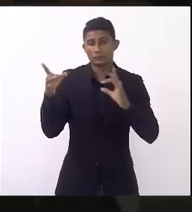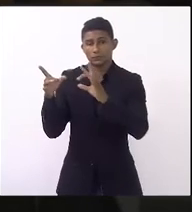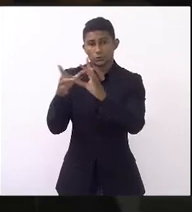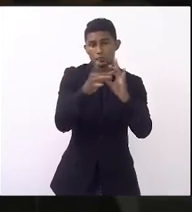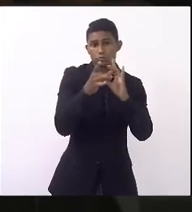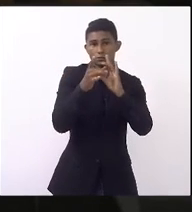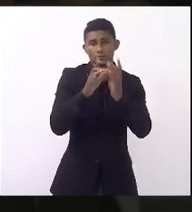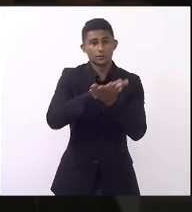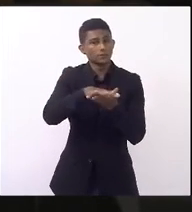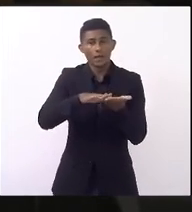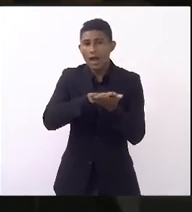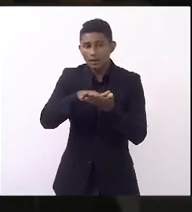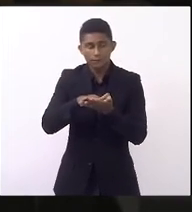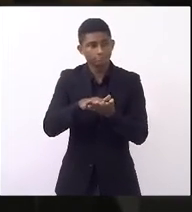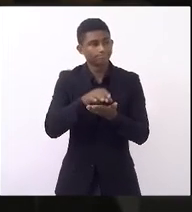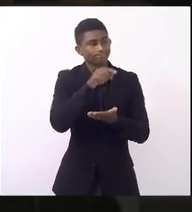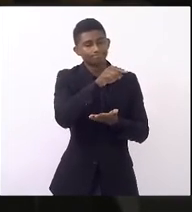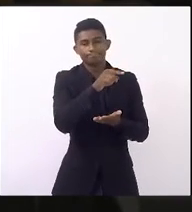não vai acontecer.